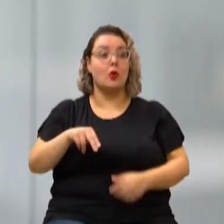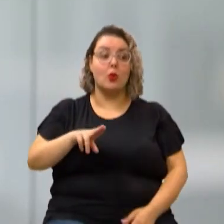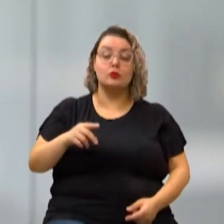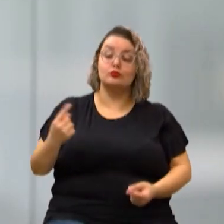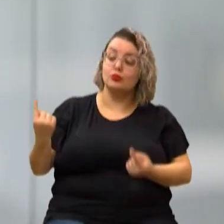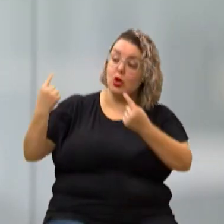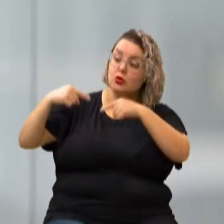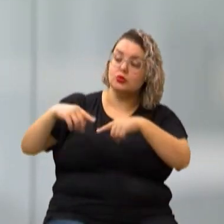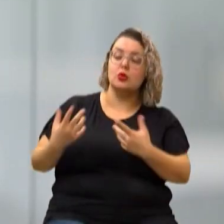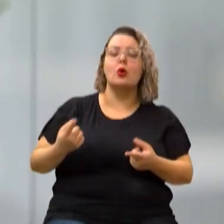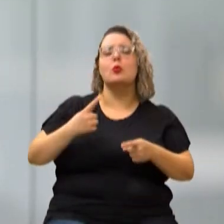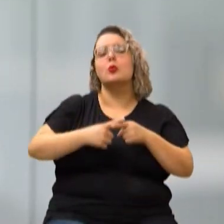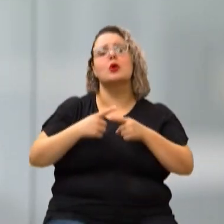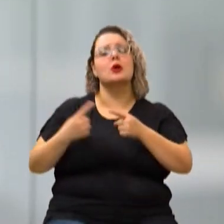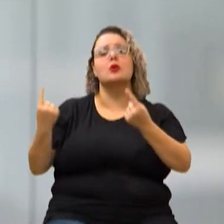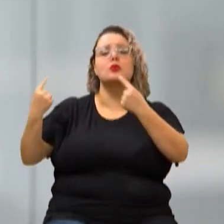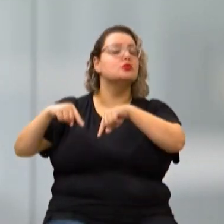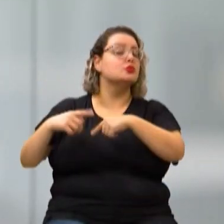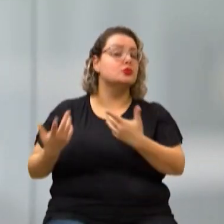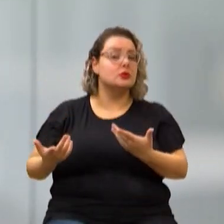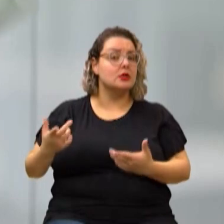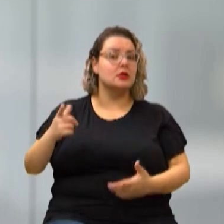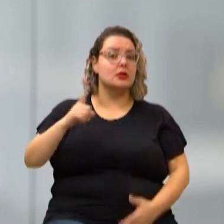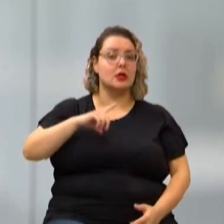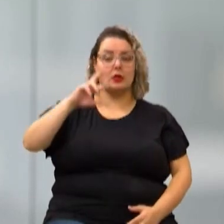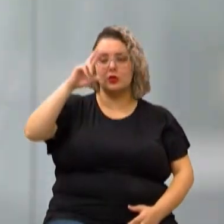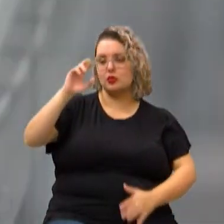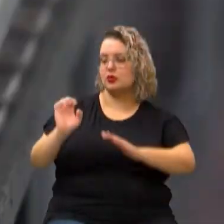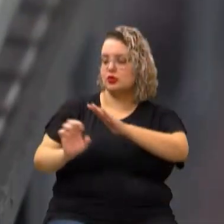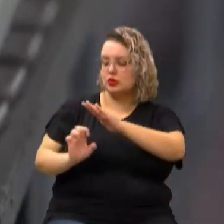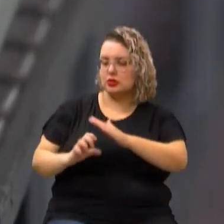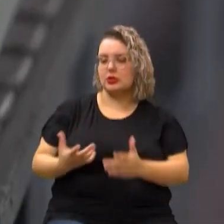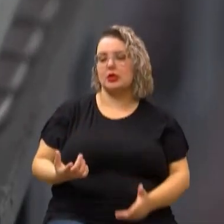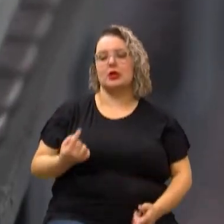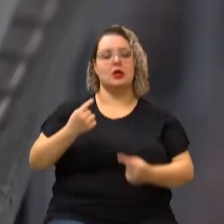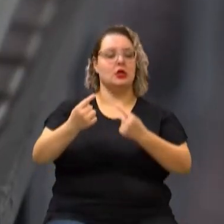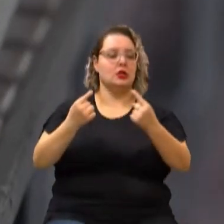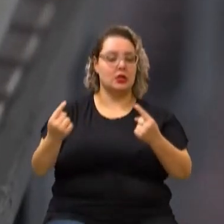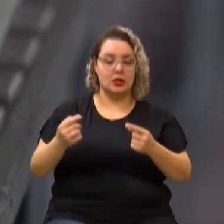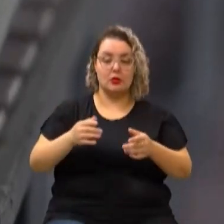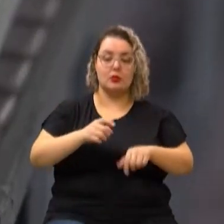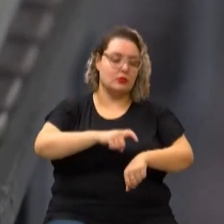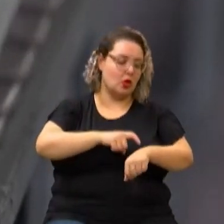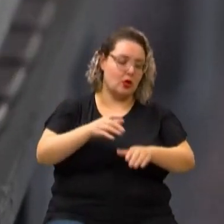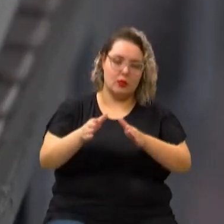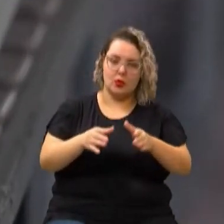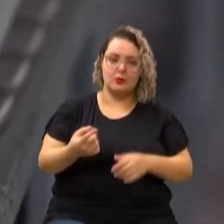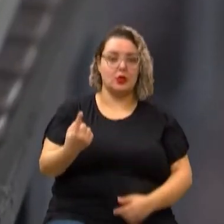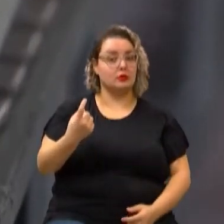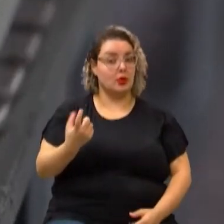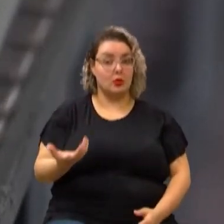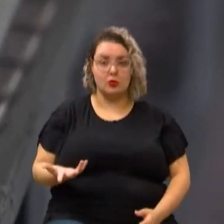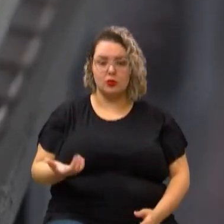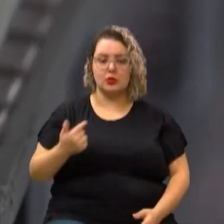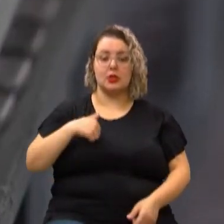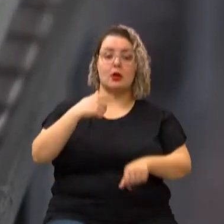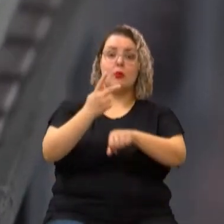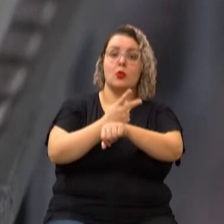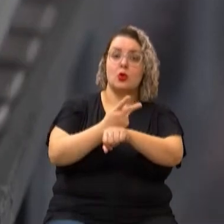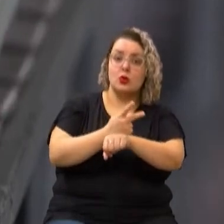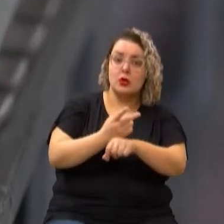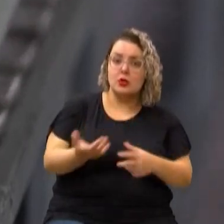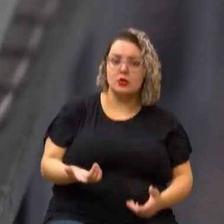países vivem tentando aí, ficam na corda bamba, né? Tentando fazer esse equilíbrio. Tem algum segredo para isso? Olha,